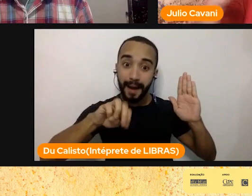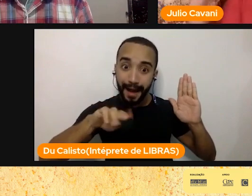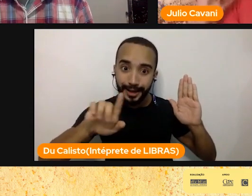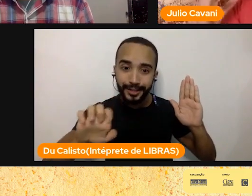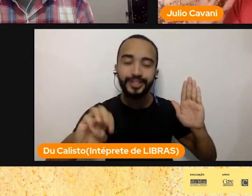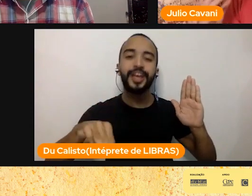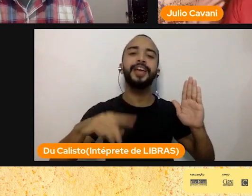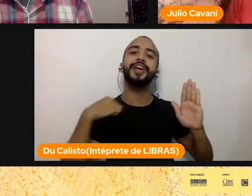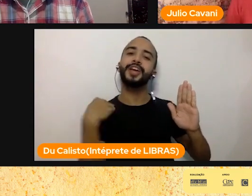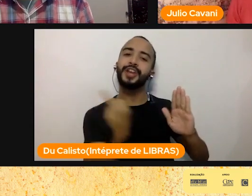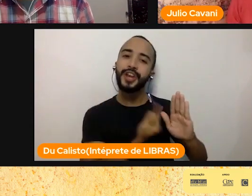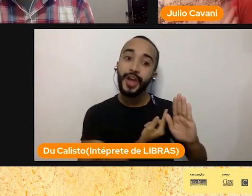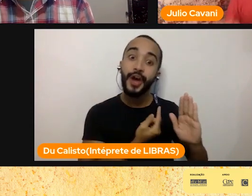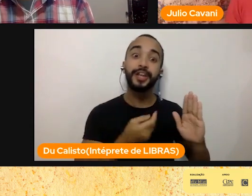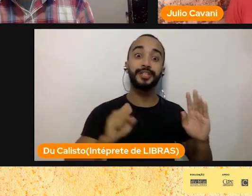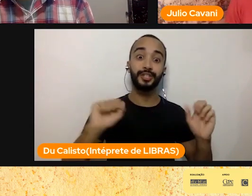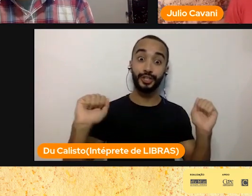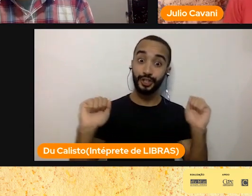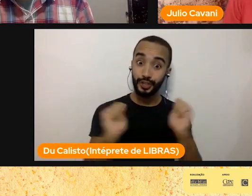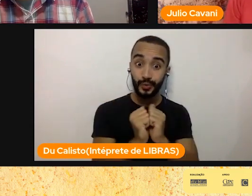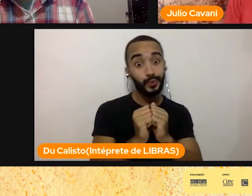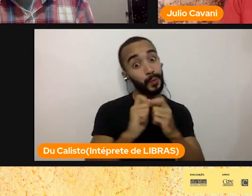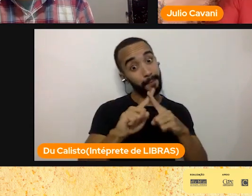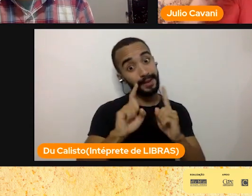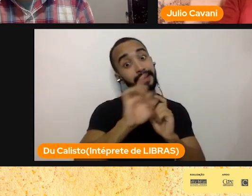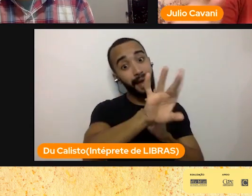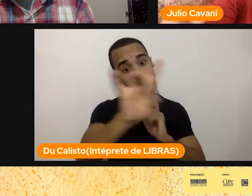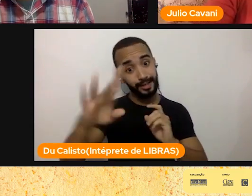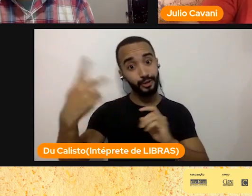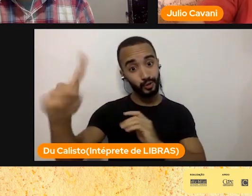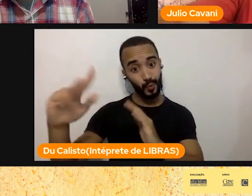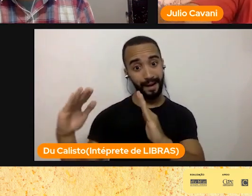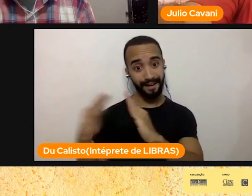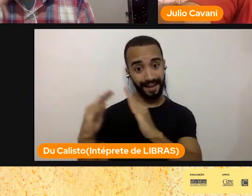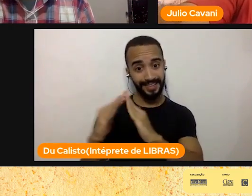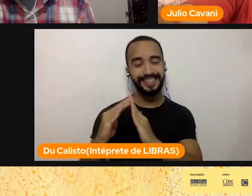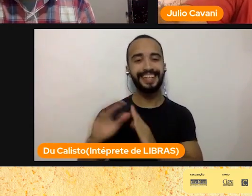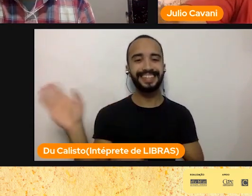separadamente, cada um vendo os filmes em casa. Até mais.